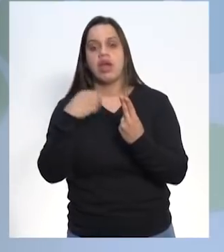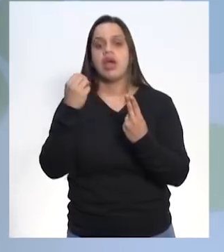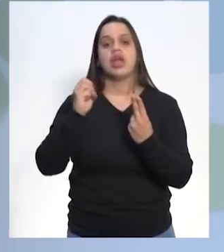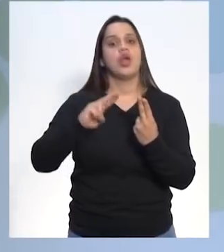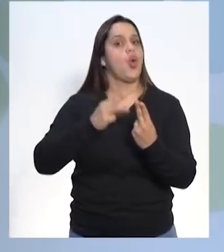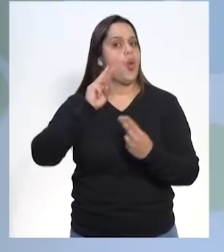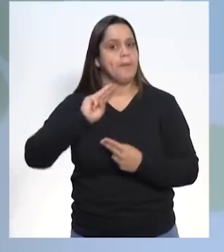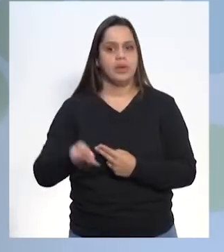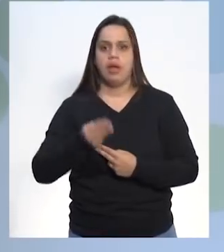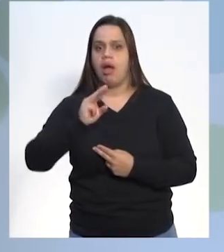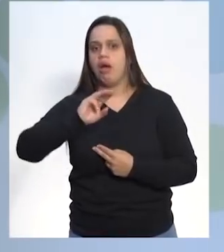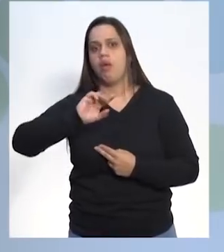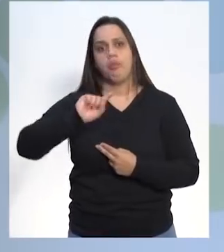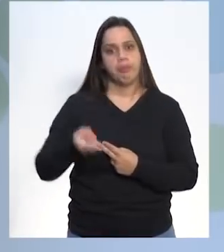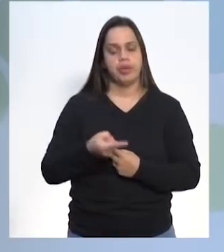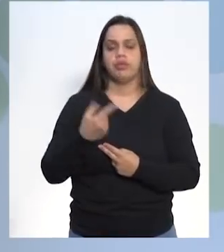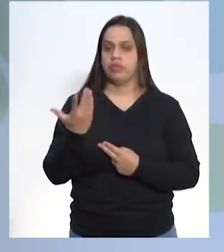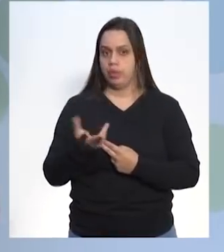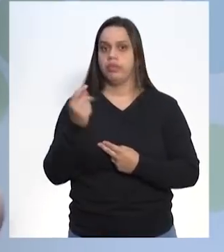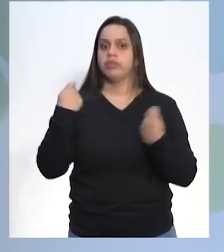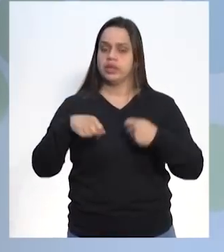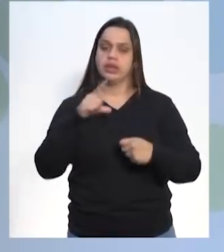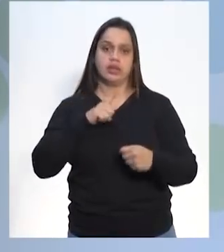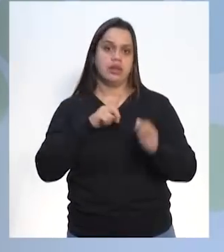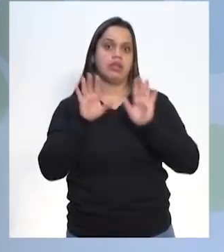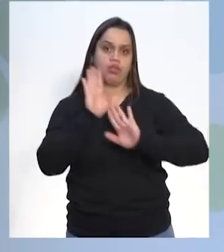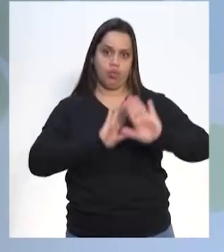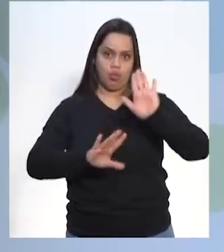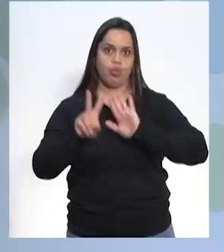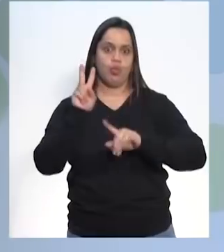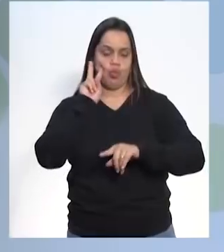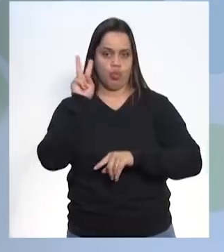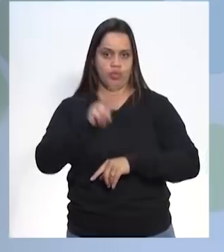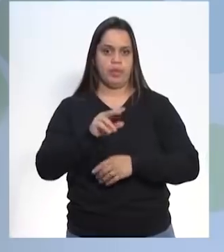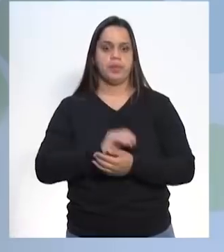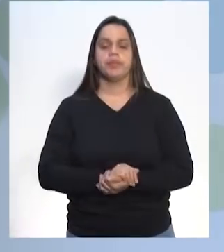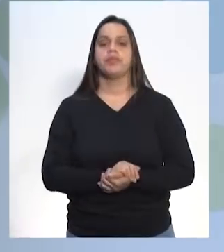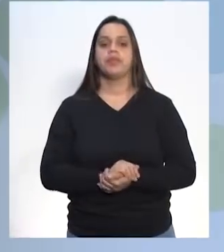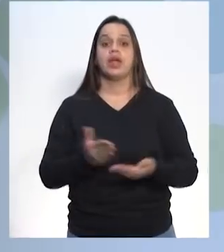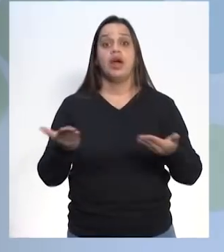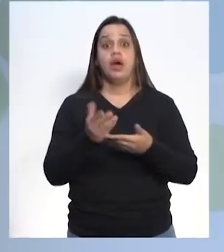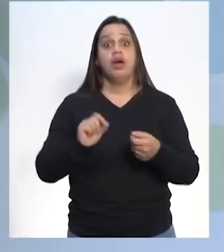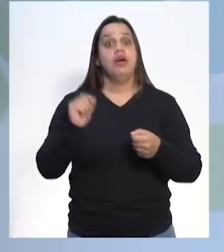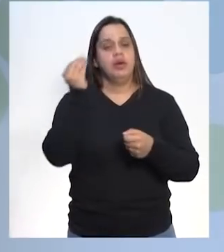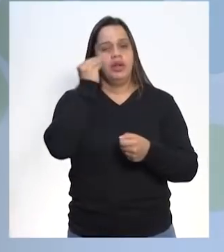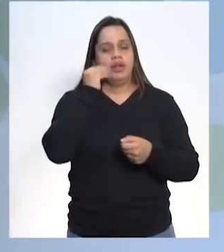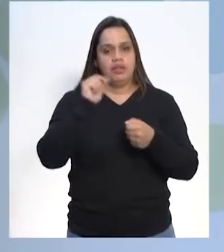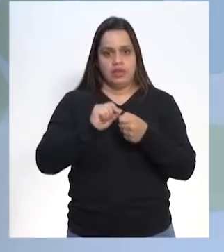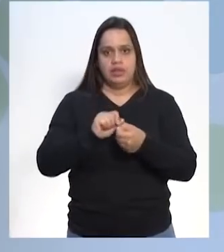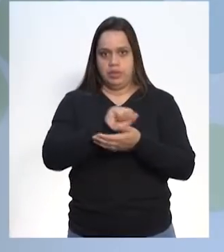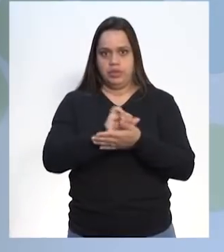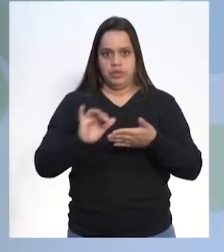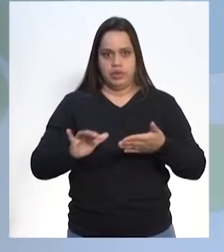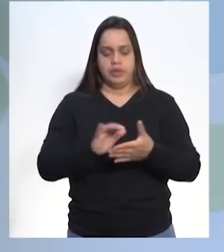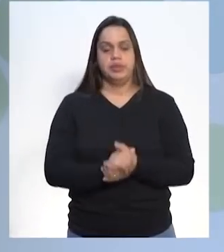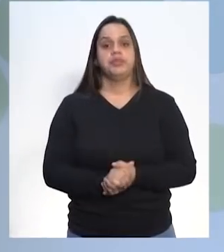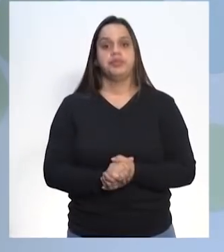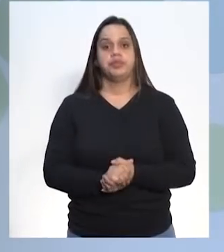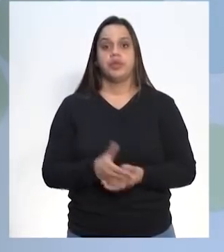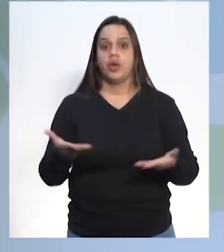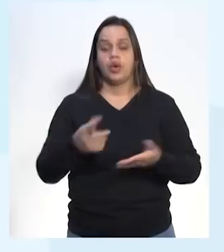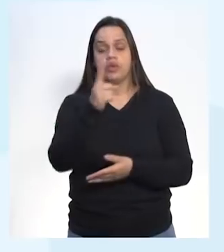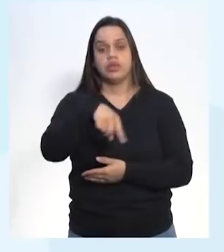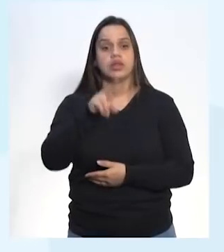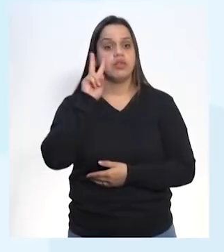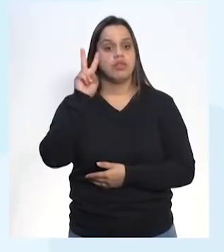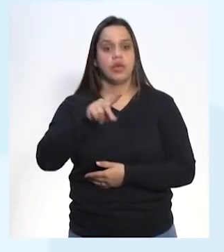tomar muito esse cuidado. Então, acho que falamos muito aqui, apresentamos. Vamos tentar uma atividade aí. Nessa atividade, vocês vão verificar o